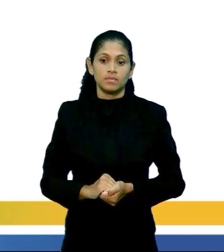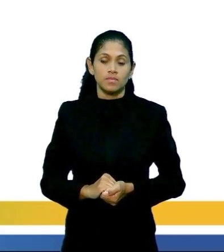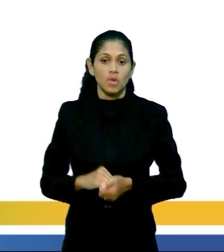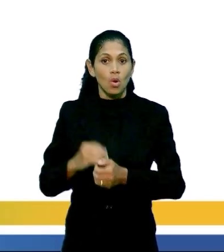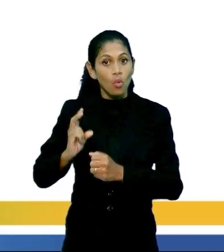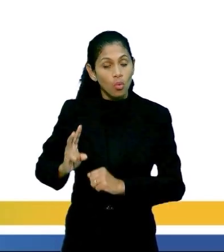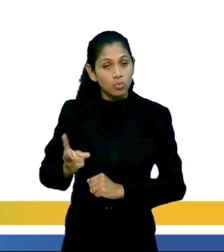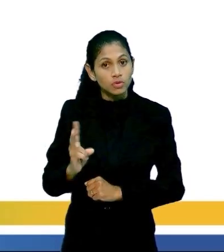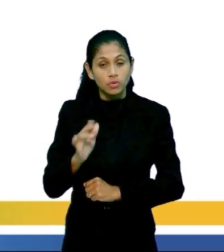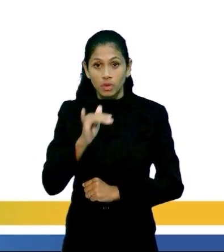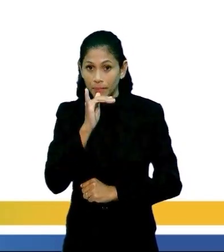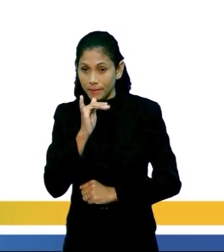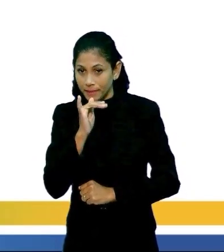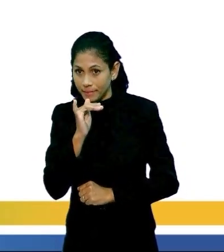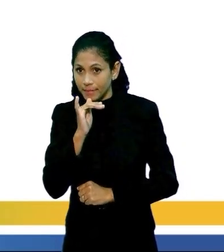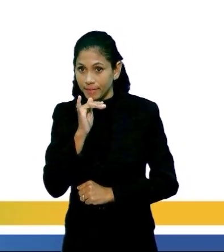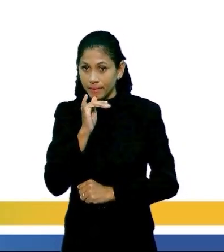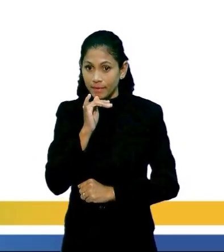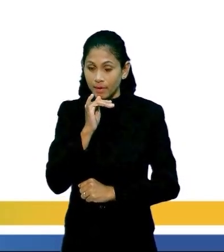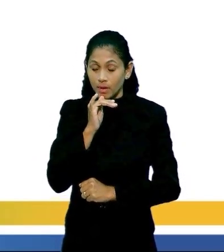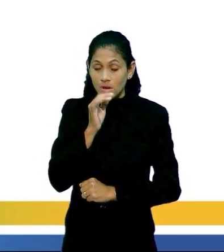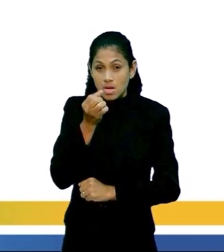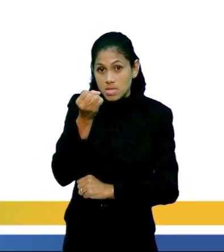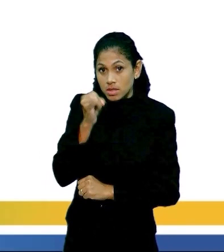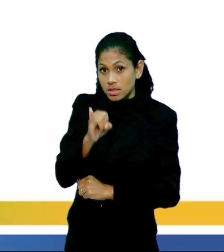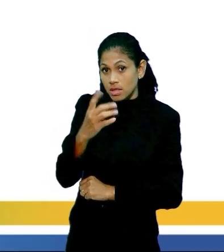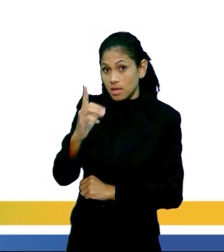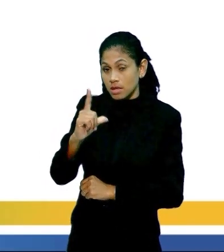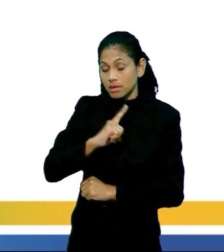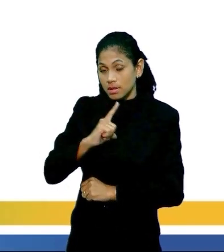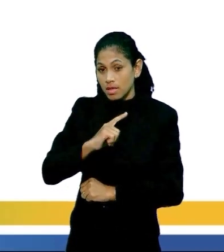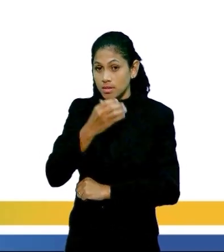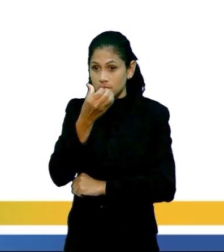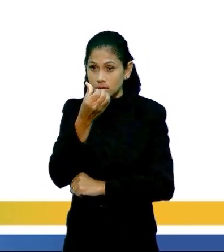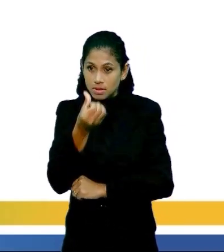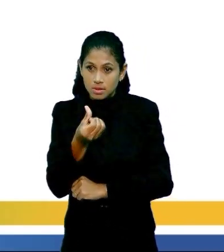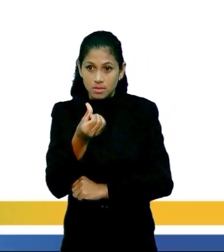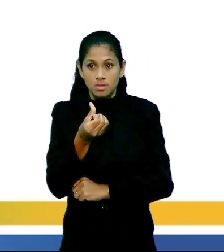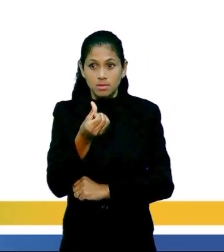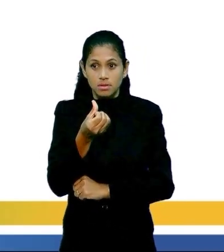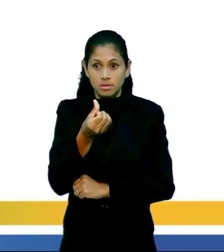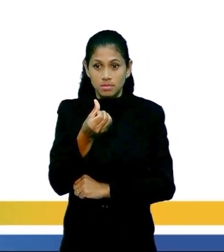Então, se ele tem 6 prótons,